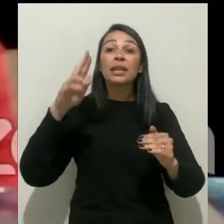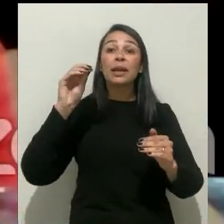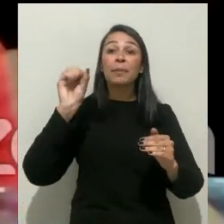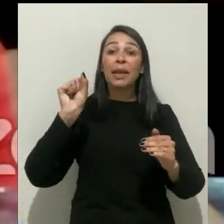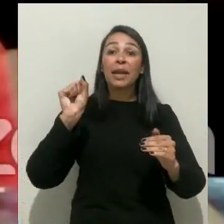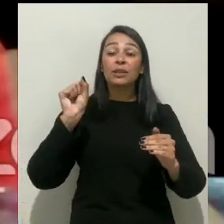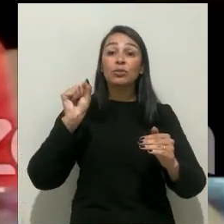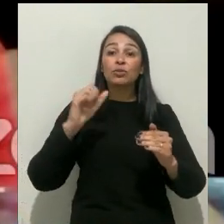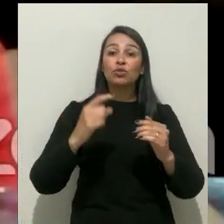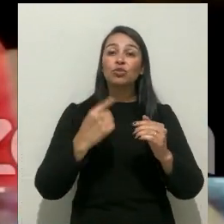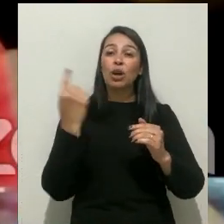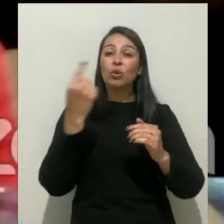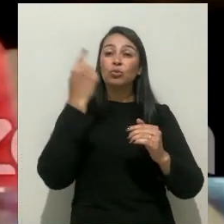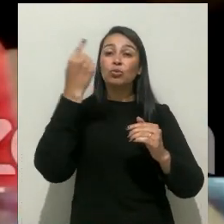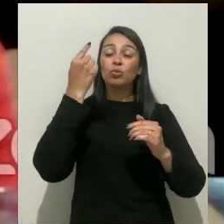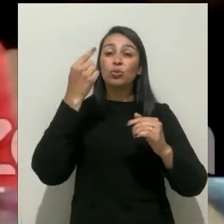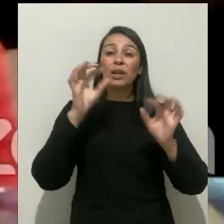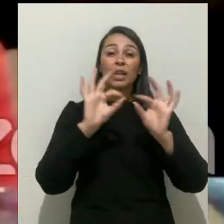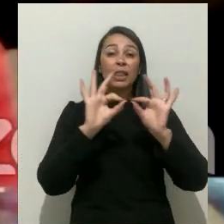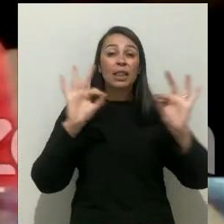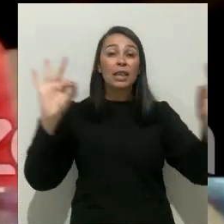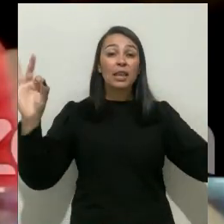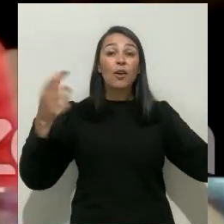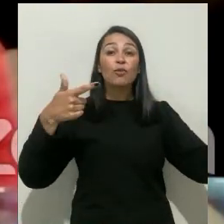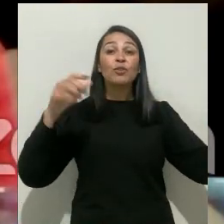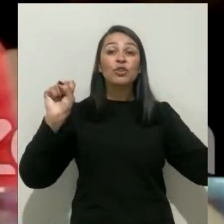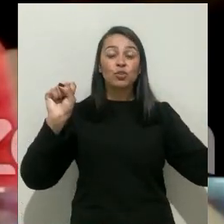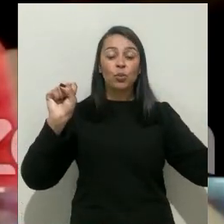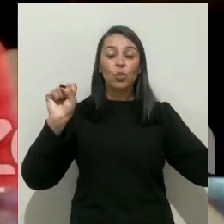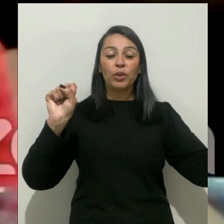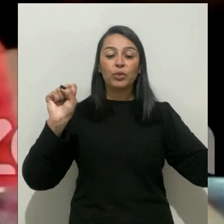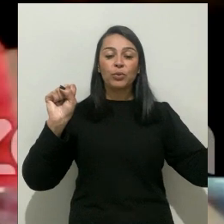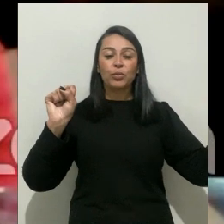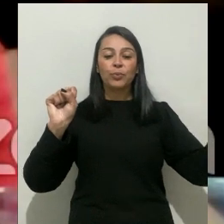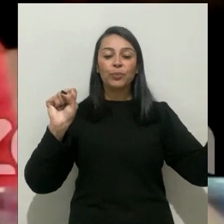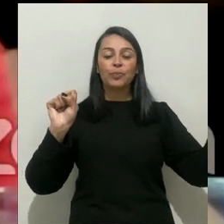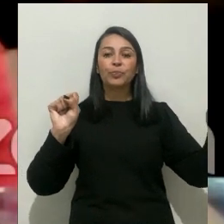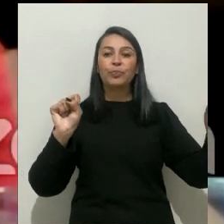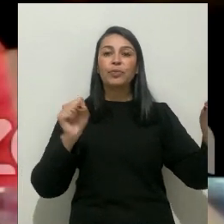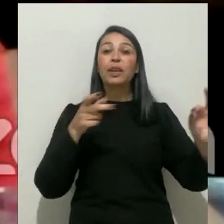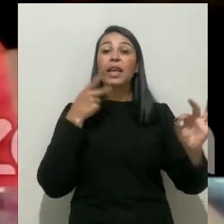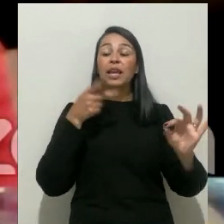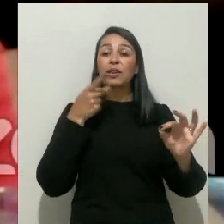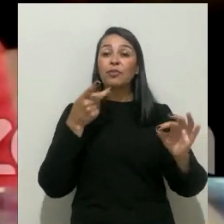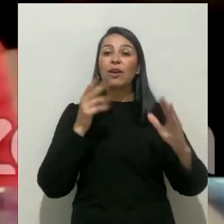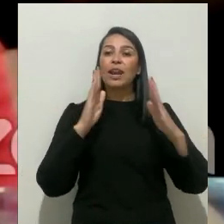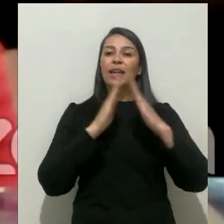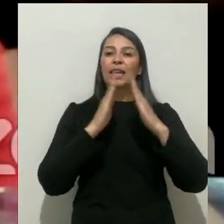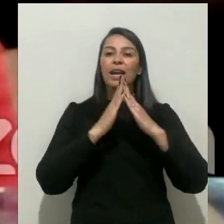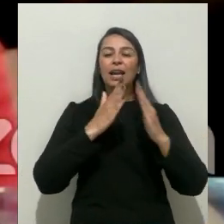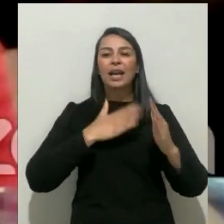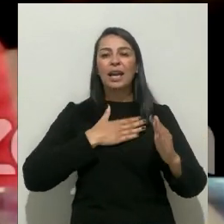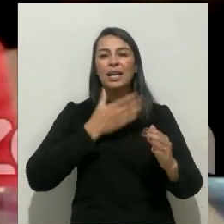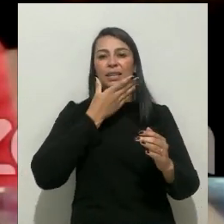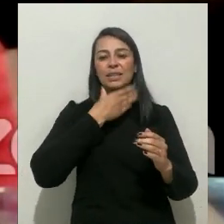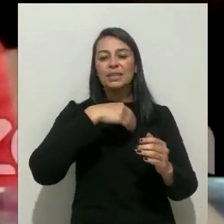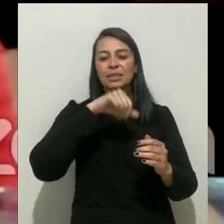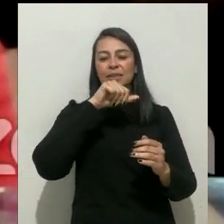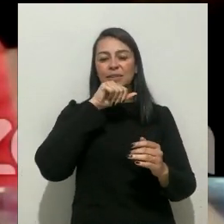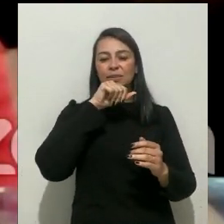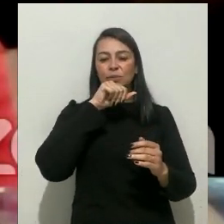28. E a ideia do braços abertos foi por conta dessa antena. Sim. Que ele está dizendo. Ele diz que na casa do meu saudoso pai,